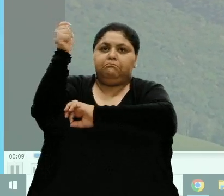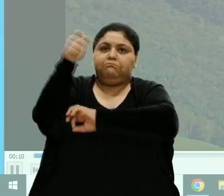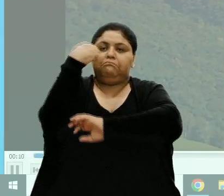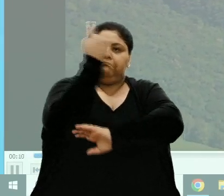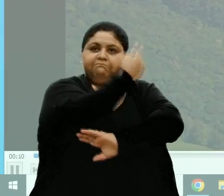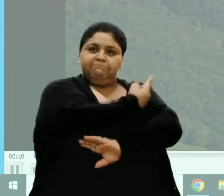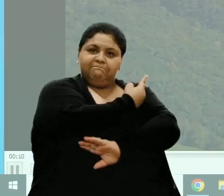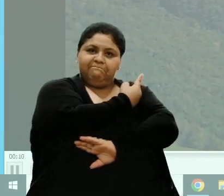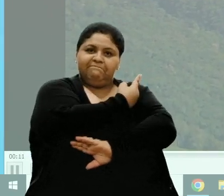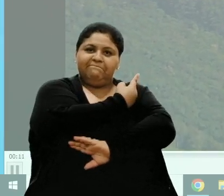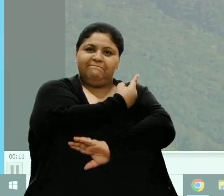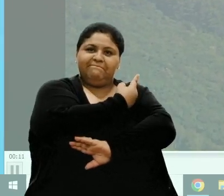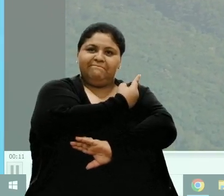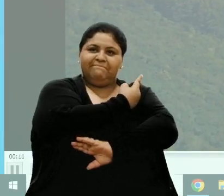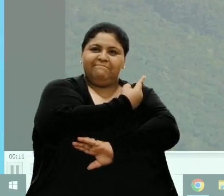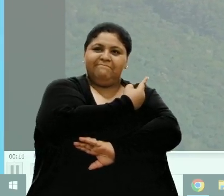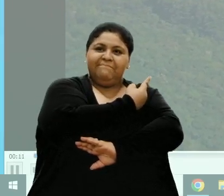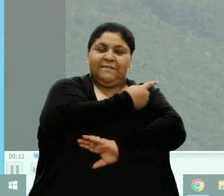Trentino.